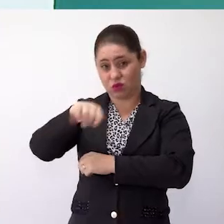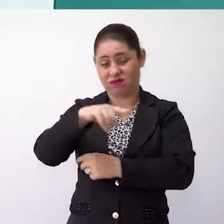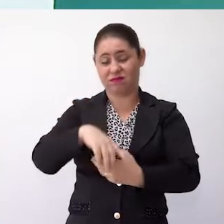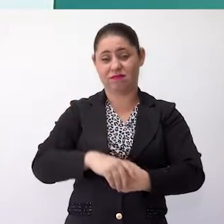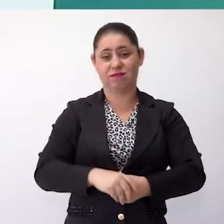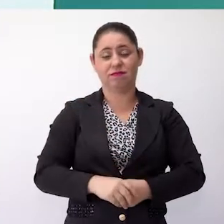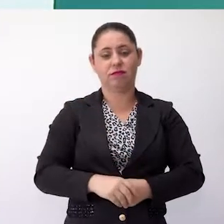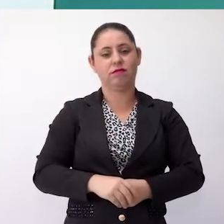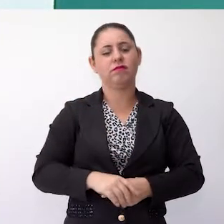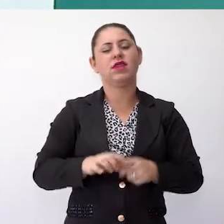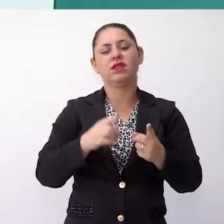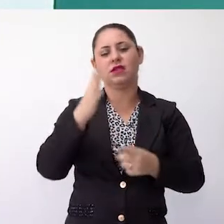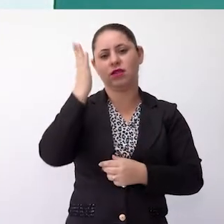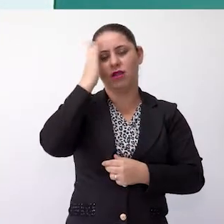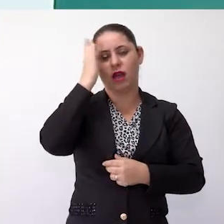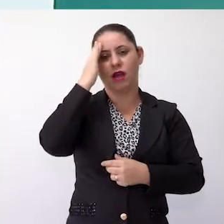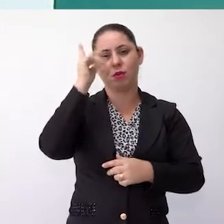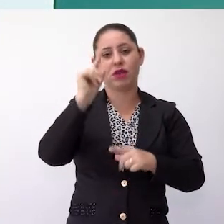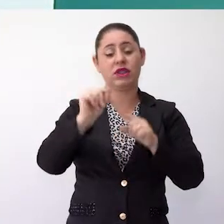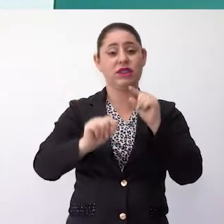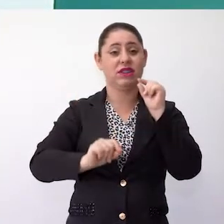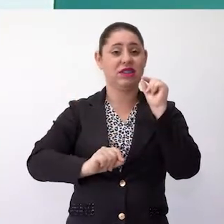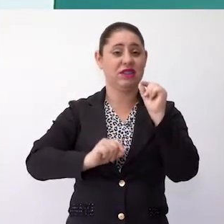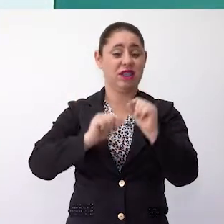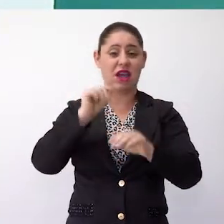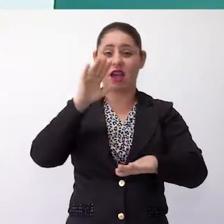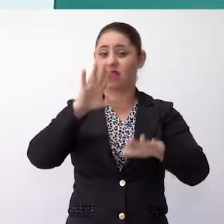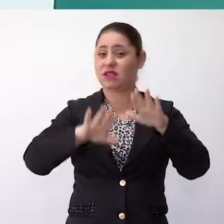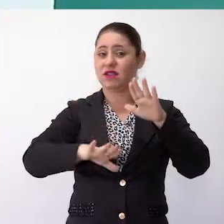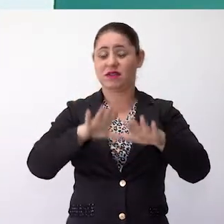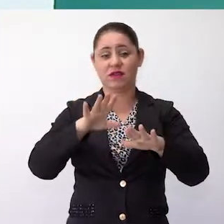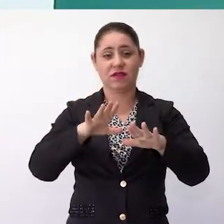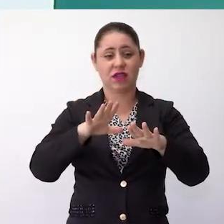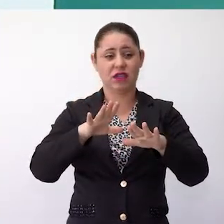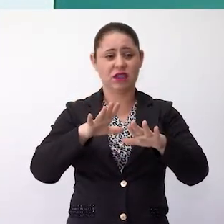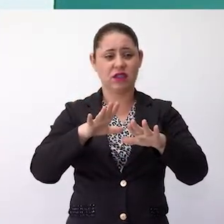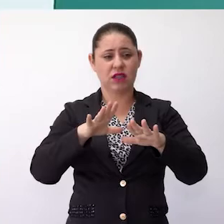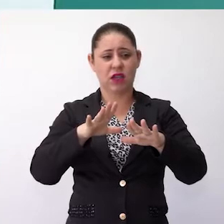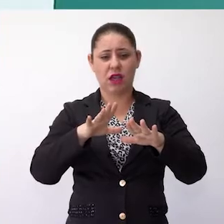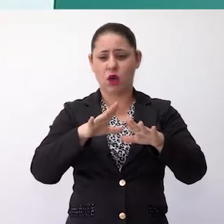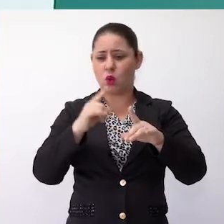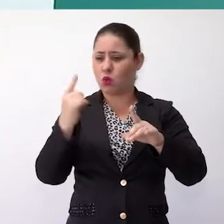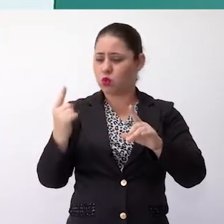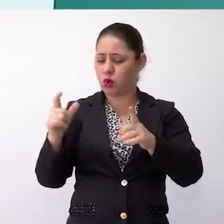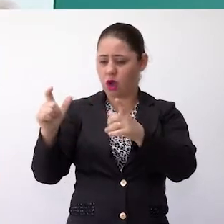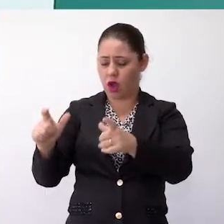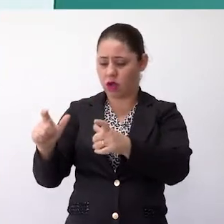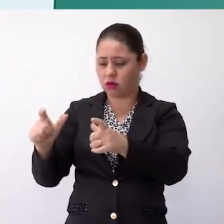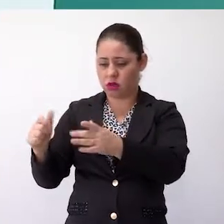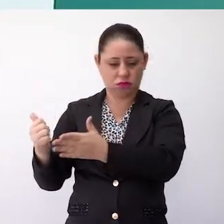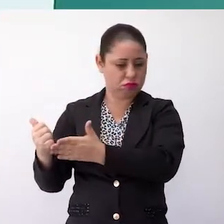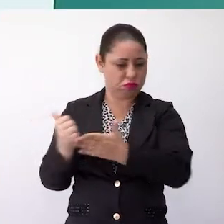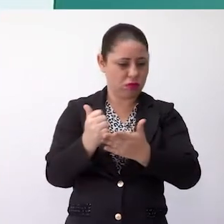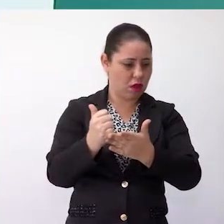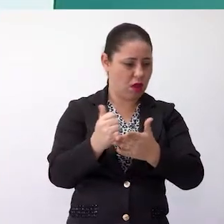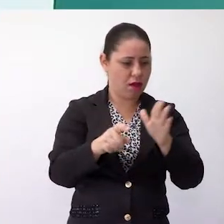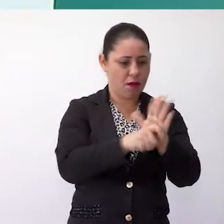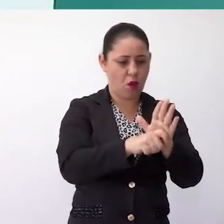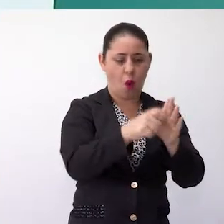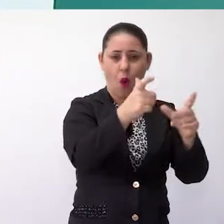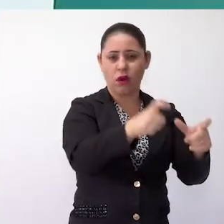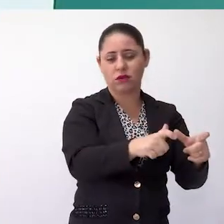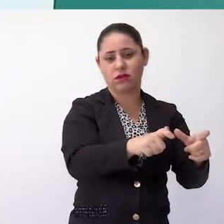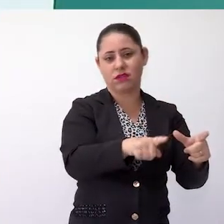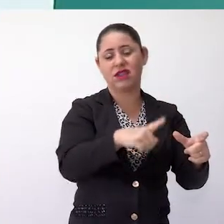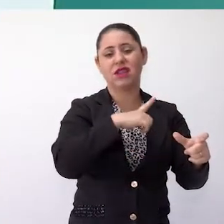A gente sabe que as nossas rodovias, elas saem de um destino e chegam a outro, mas entre elas existem outras vias.